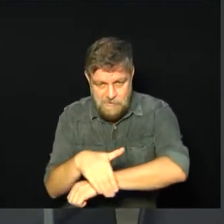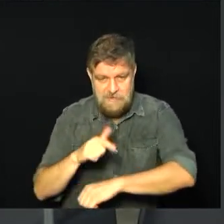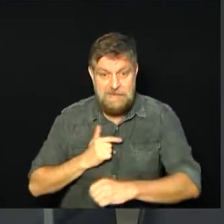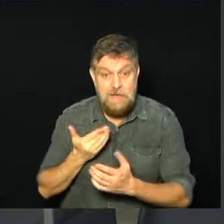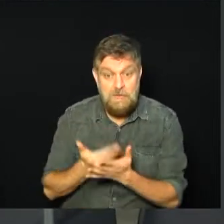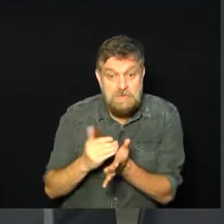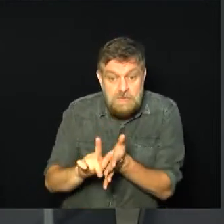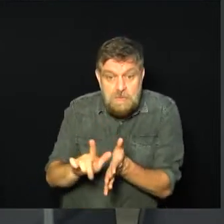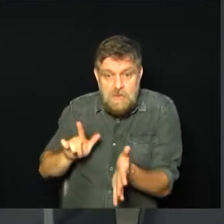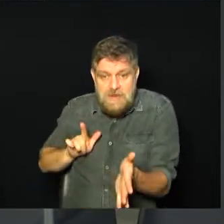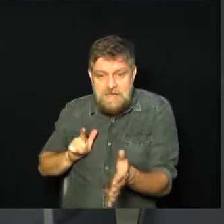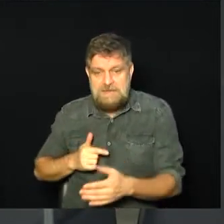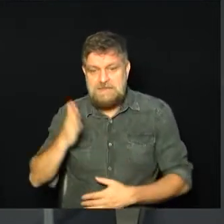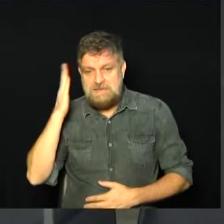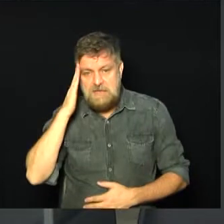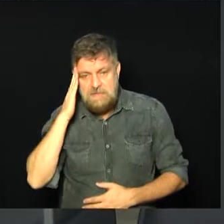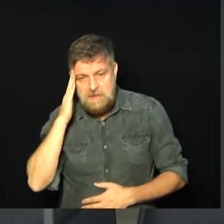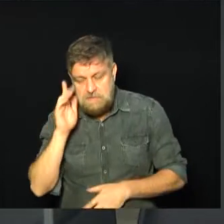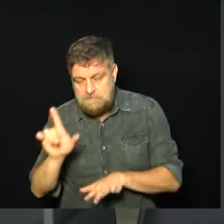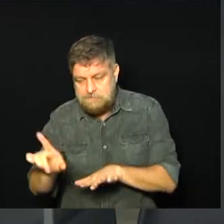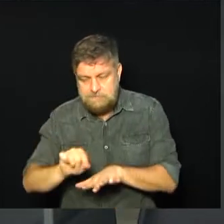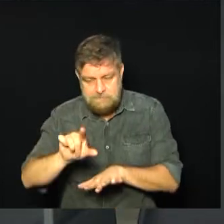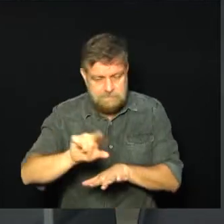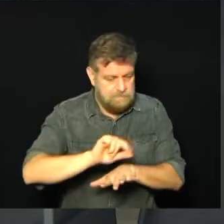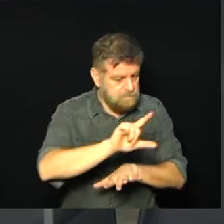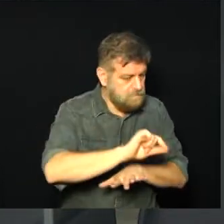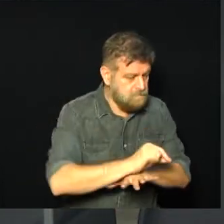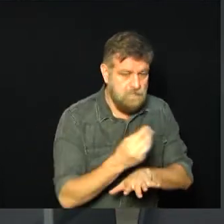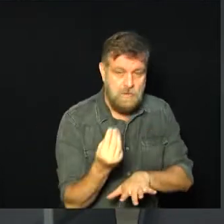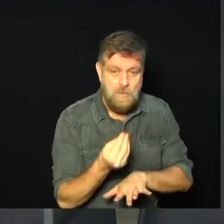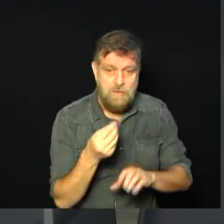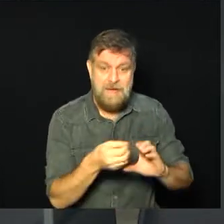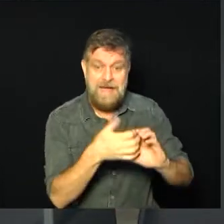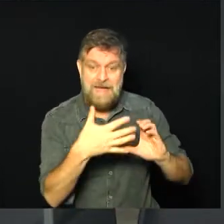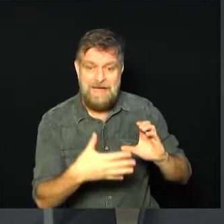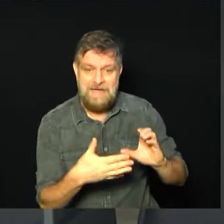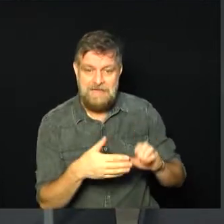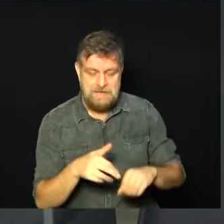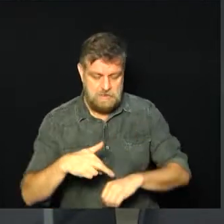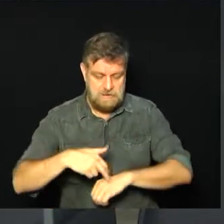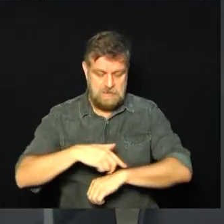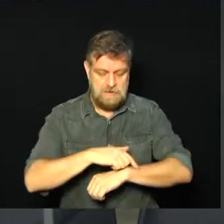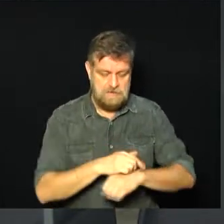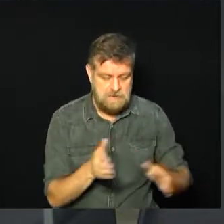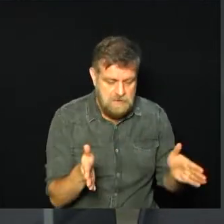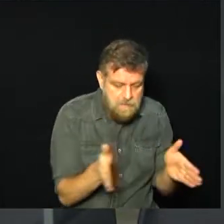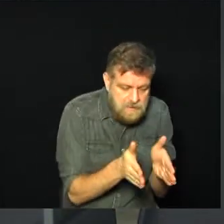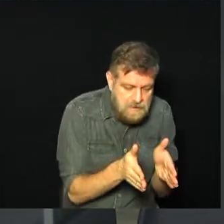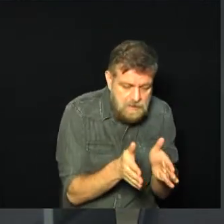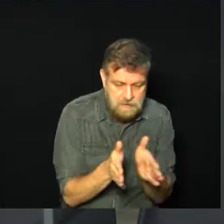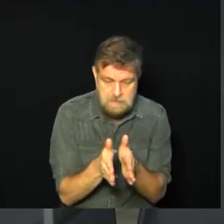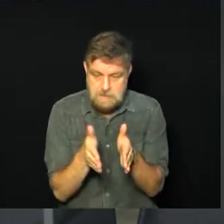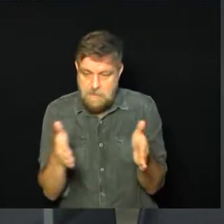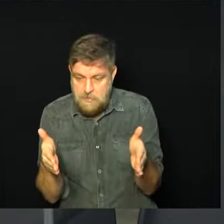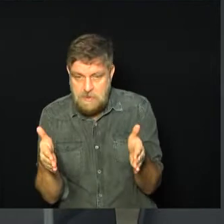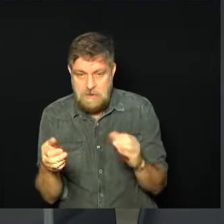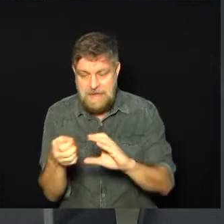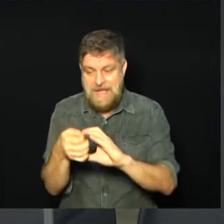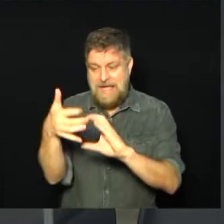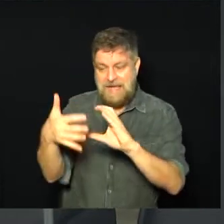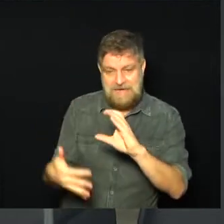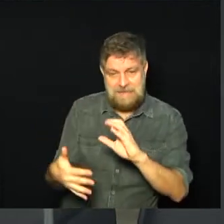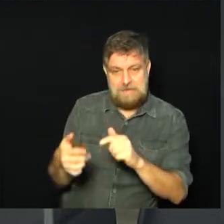que estudasse cada área com as suas calçadas e os seus problemas nessas